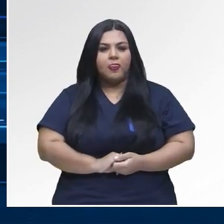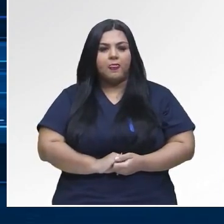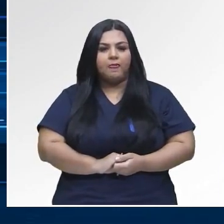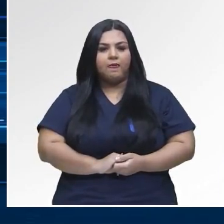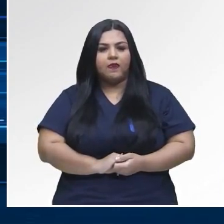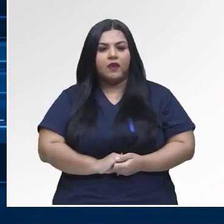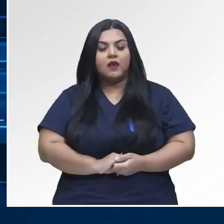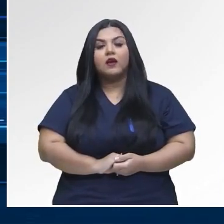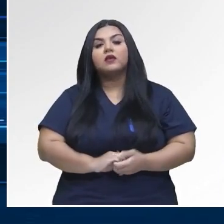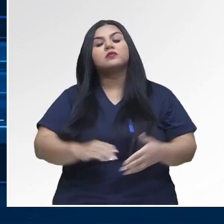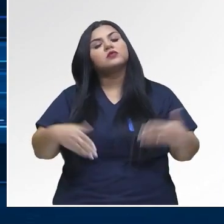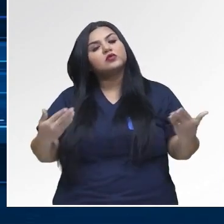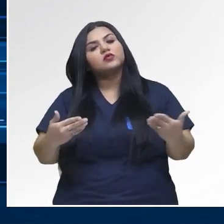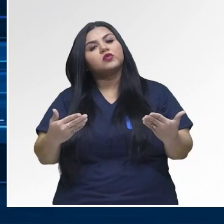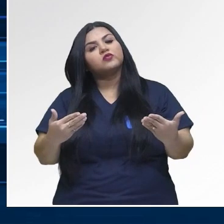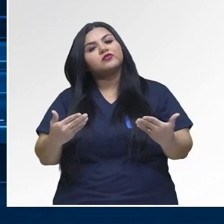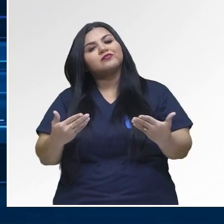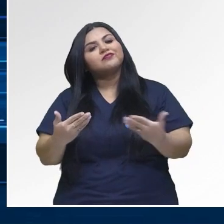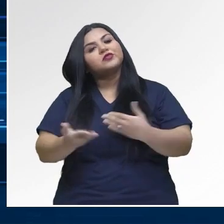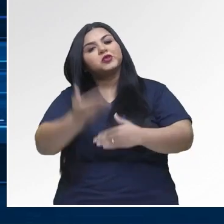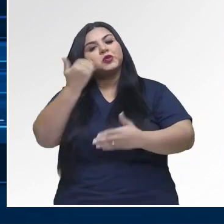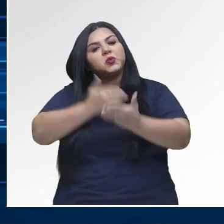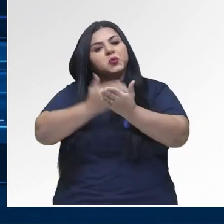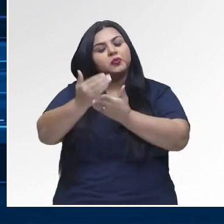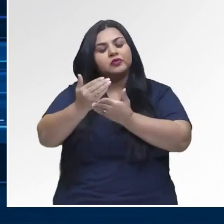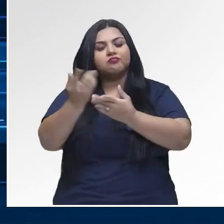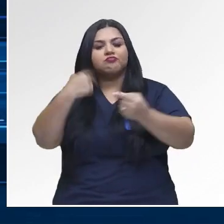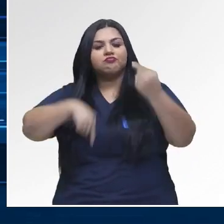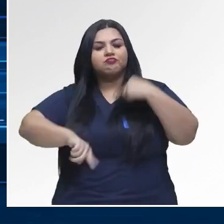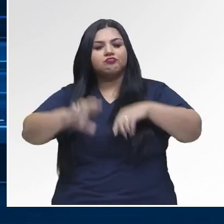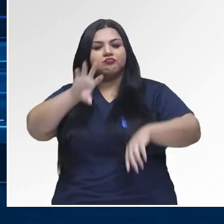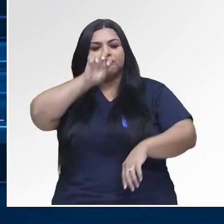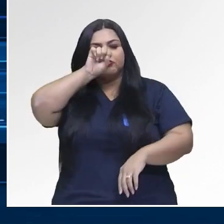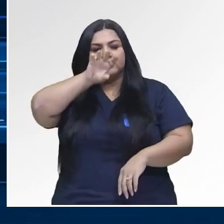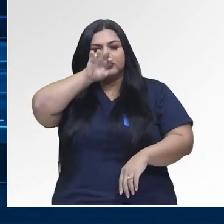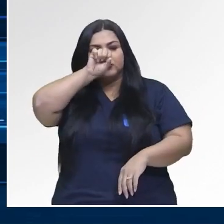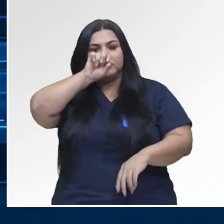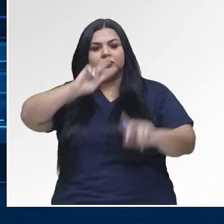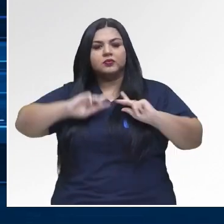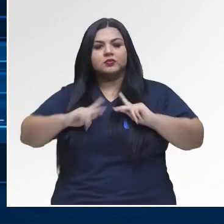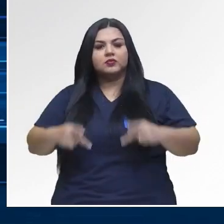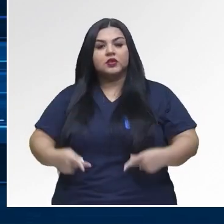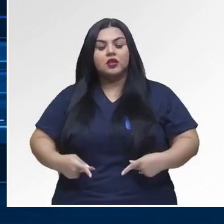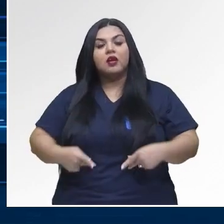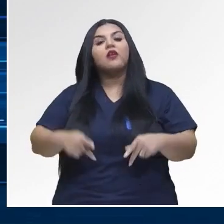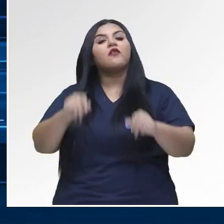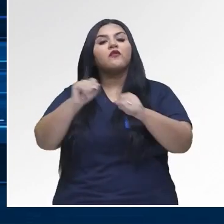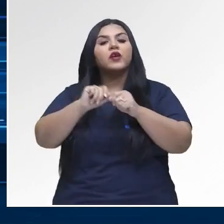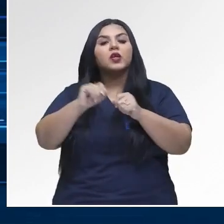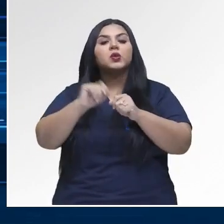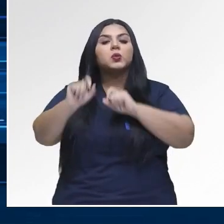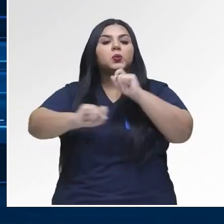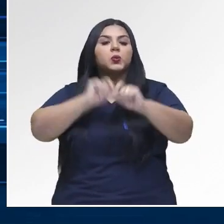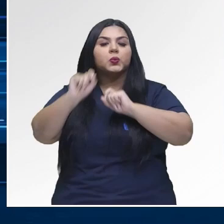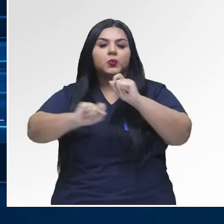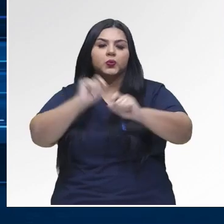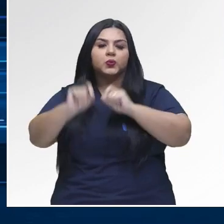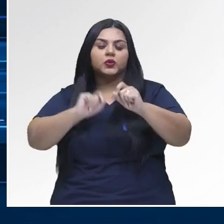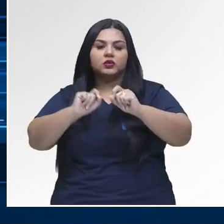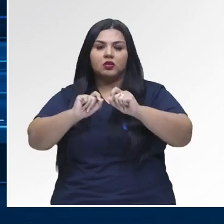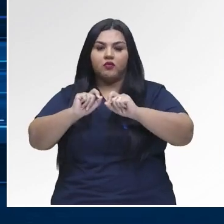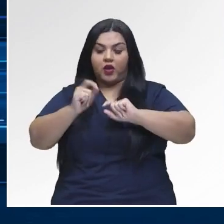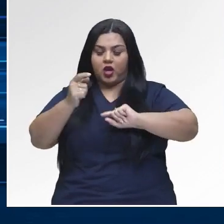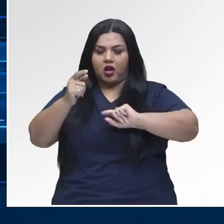Então vamos lá para o nosso sistema respiratório humano. Então, o sistema respiratório, ele faz basicamente o quê? A gente faz